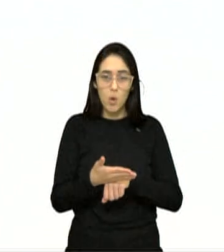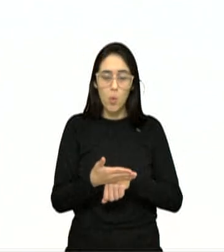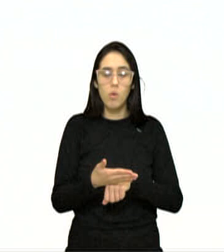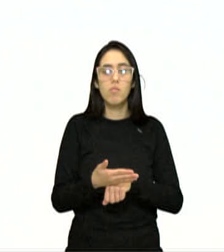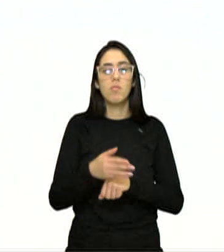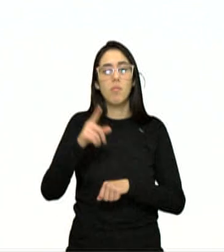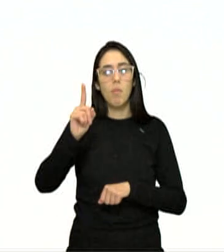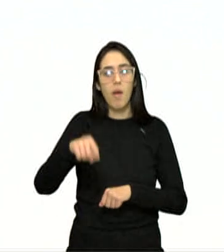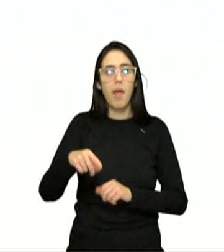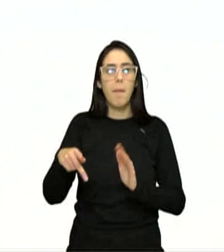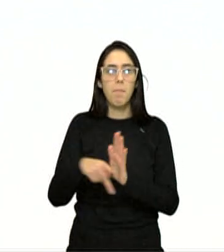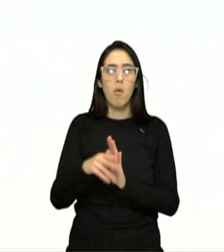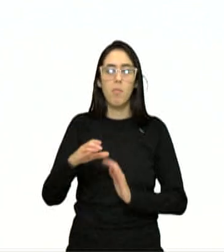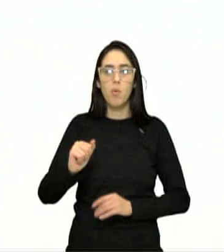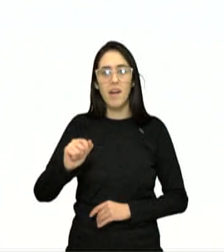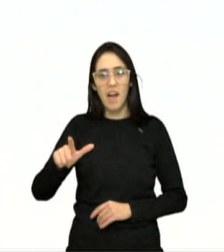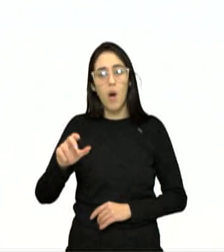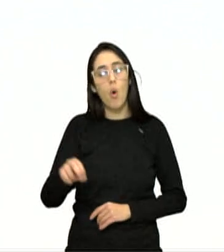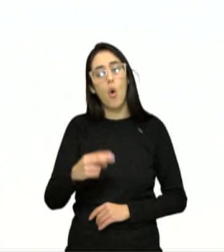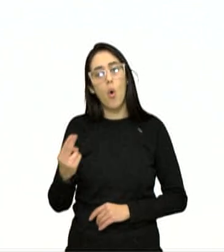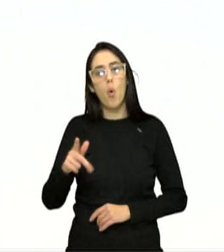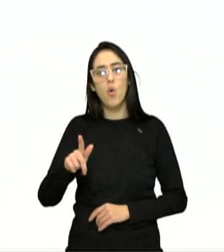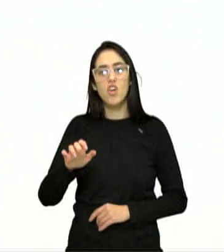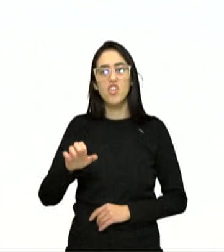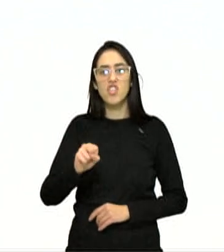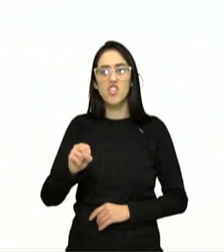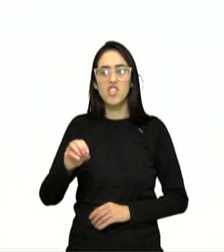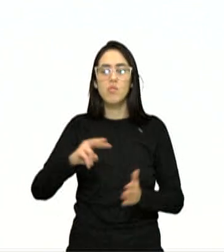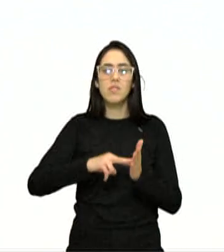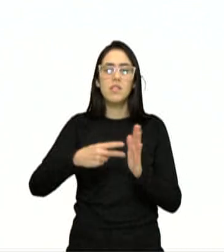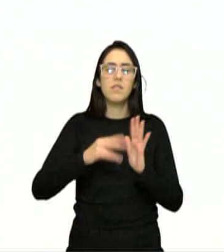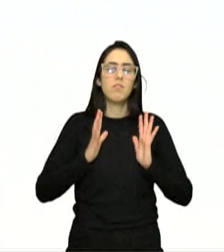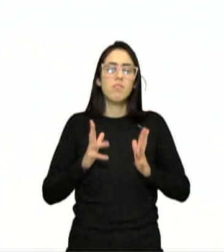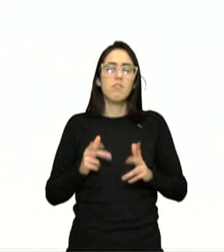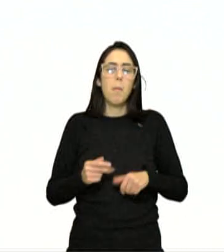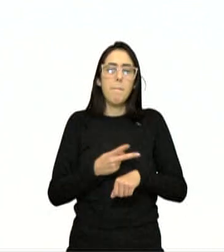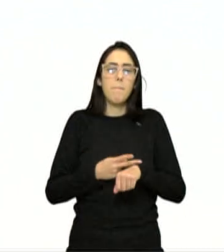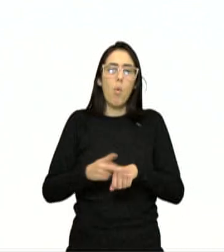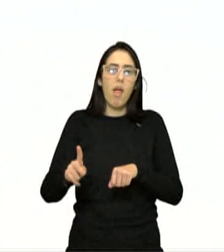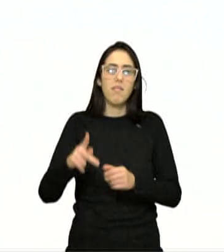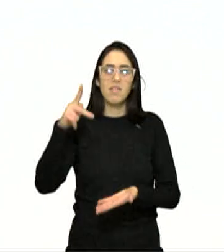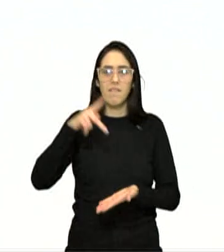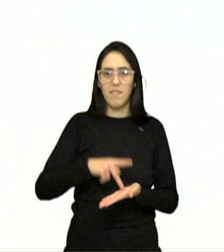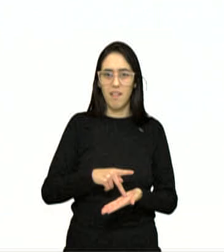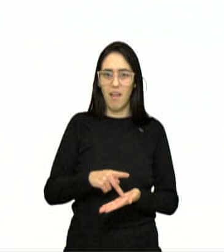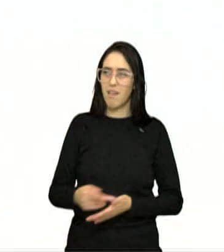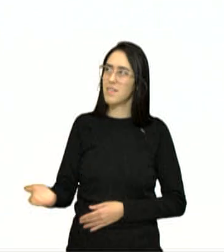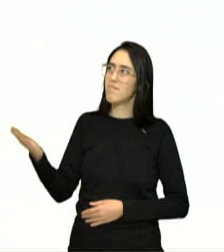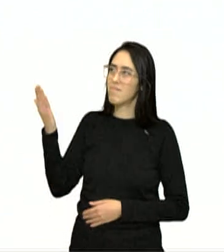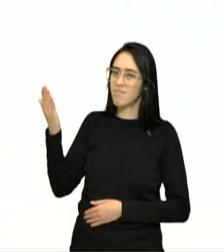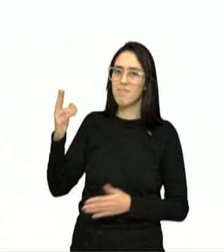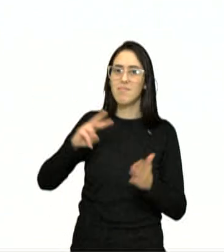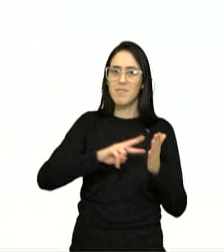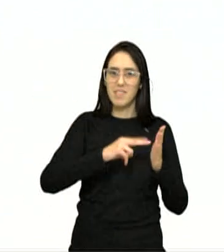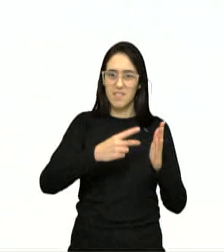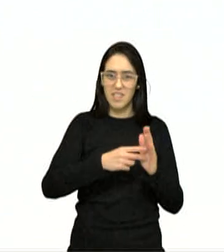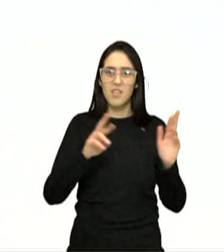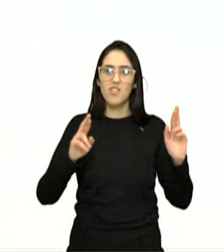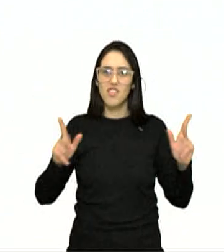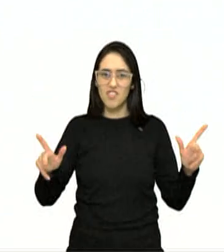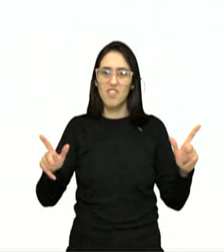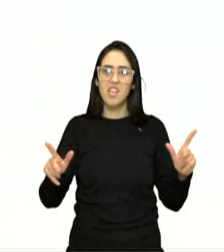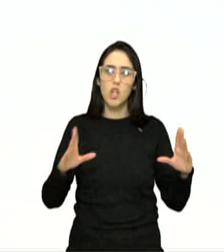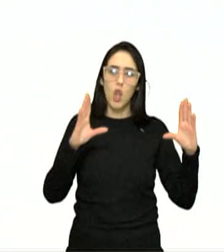do cal ou gesso. O branco simbolizava a pureza e a verdade. Estes dois significados, né?